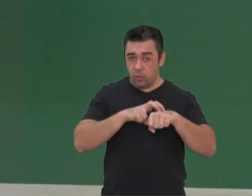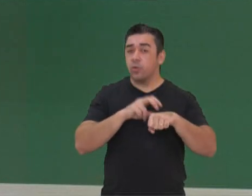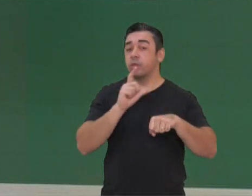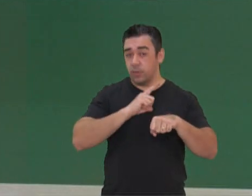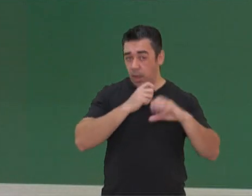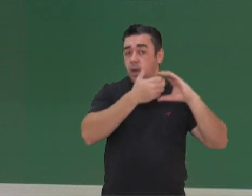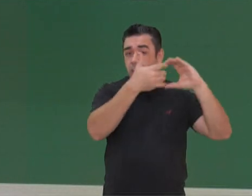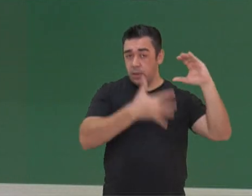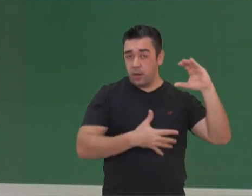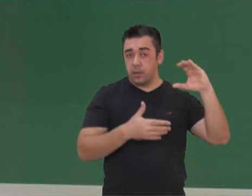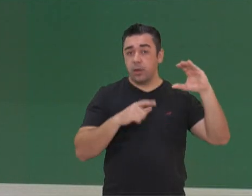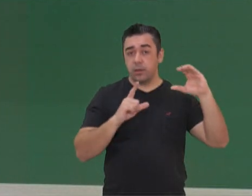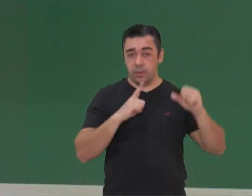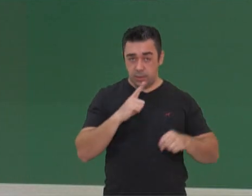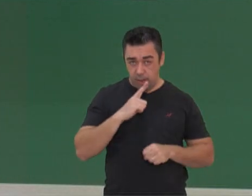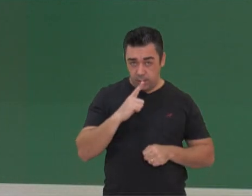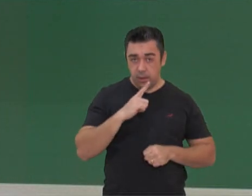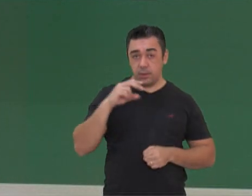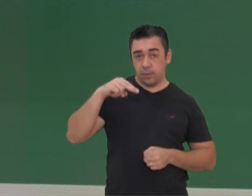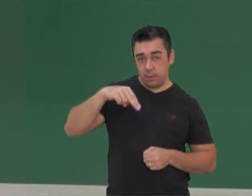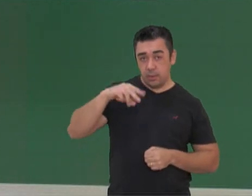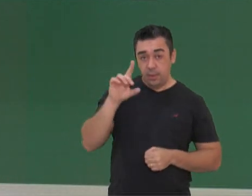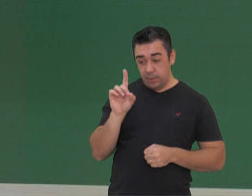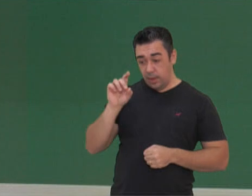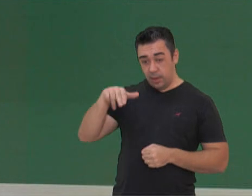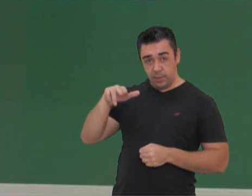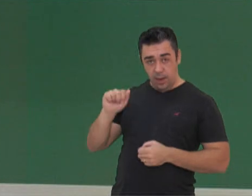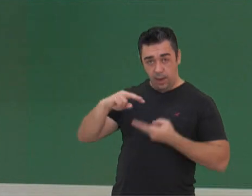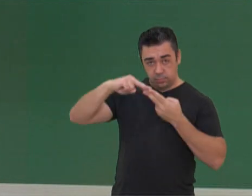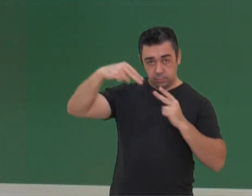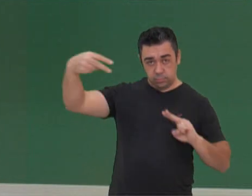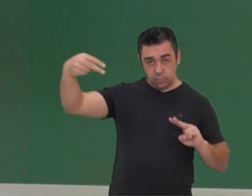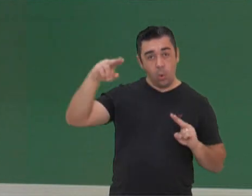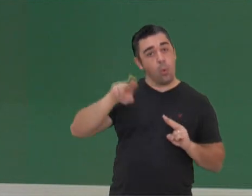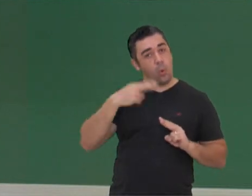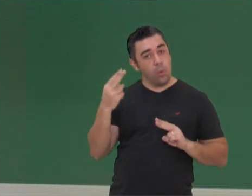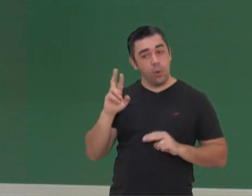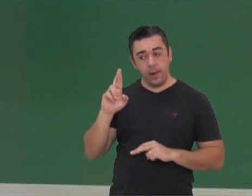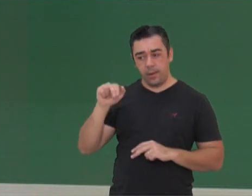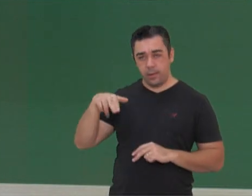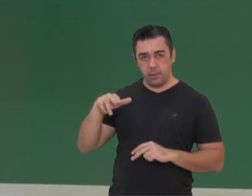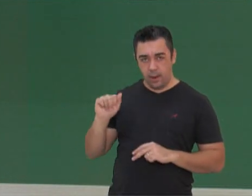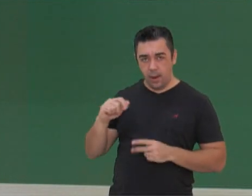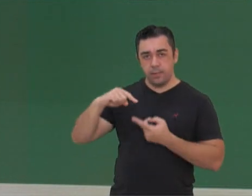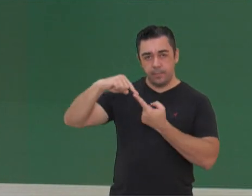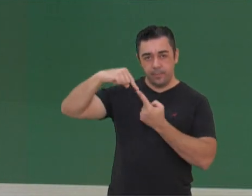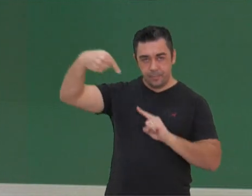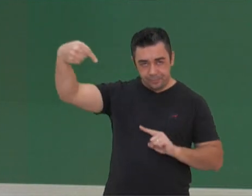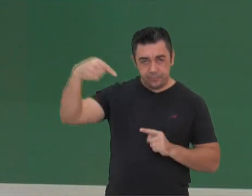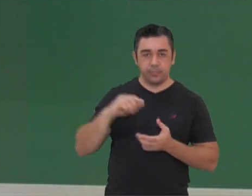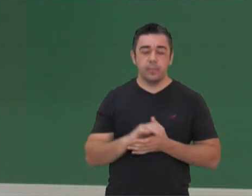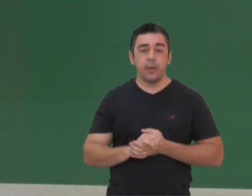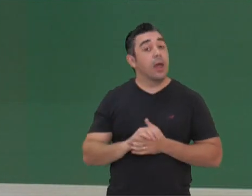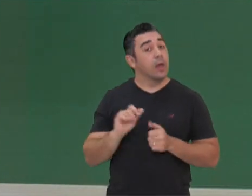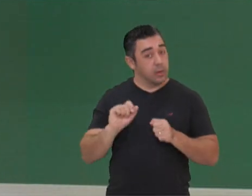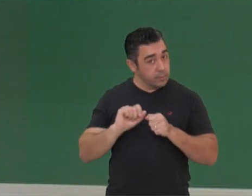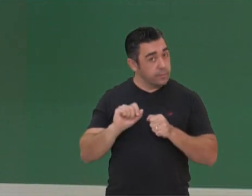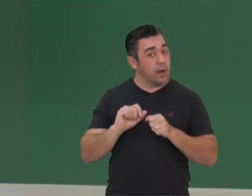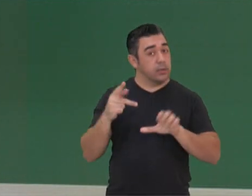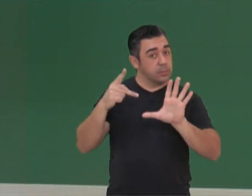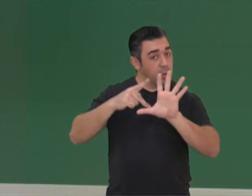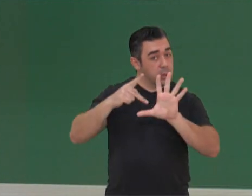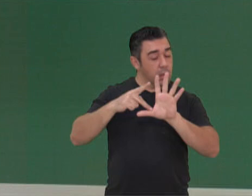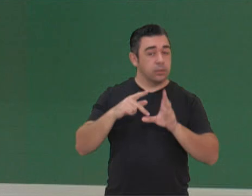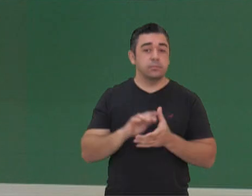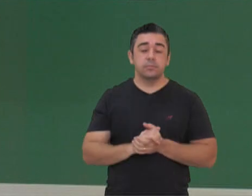Quais? Eles têm DNA ou RNA, que são os ácidos nucleicos, eles produzem proteínas por conta disso, eles são capazes